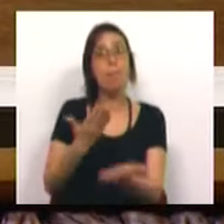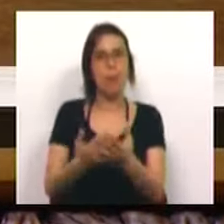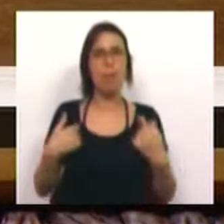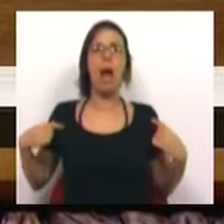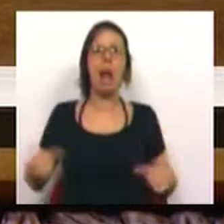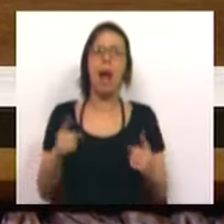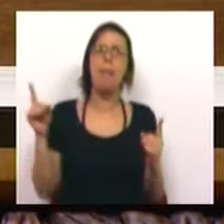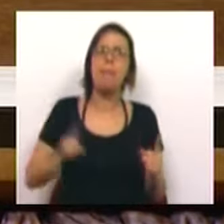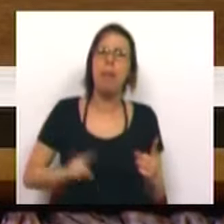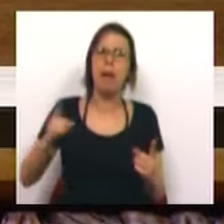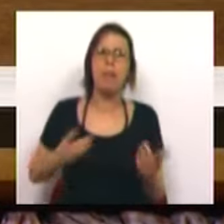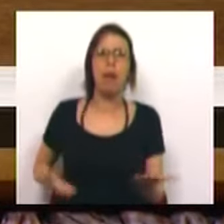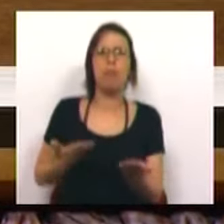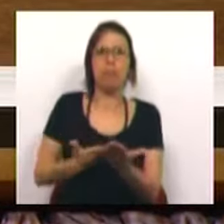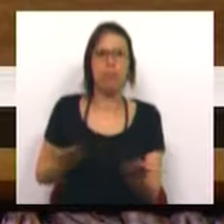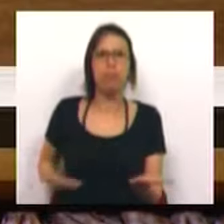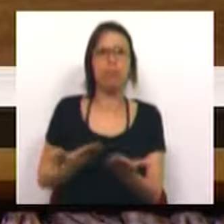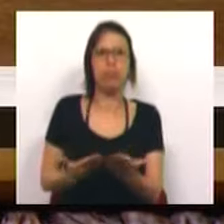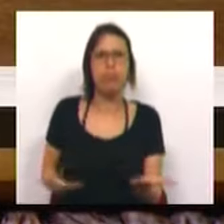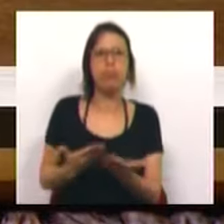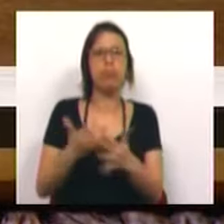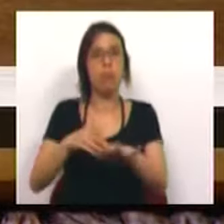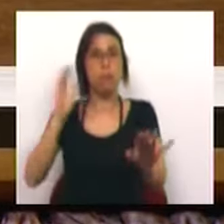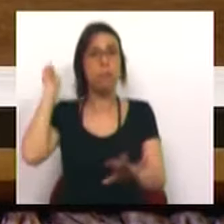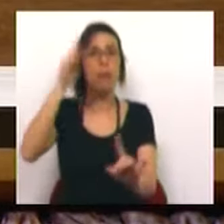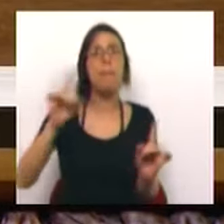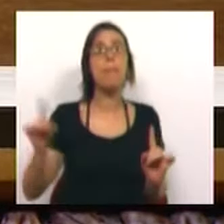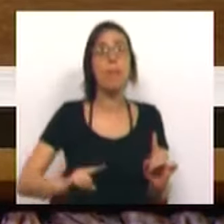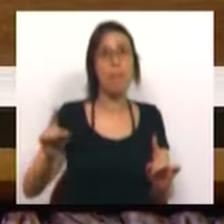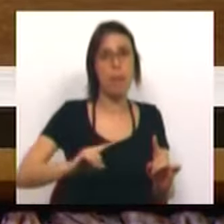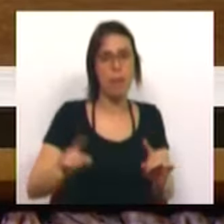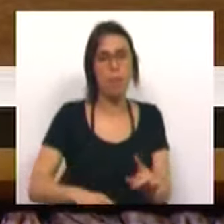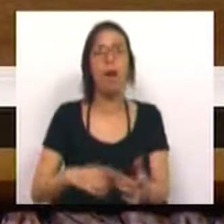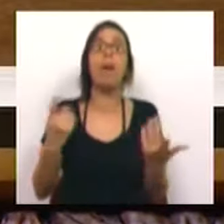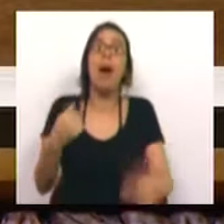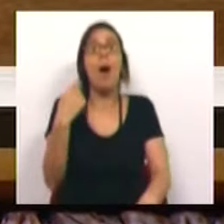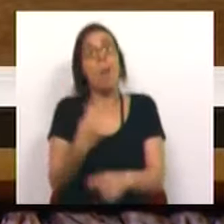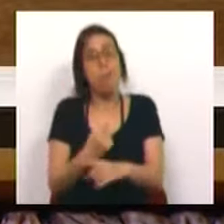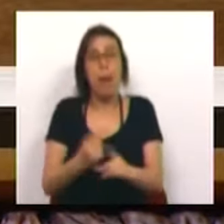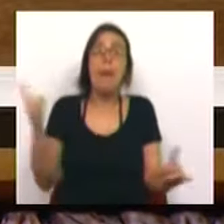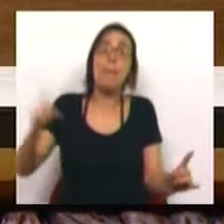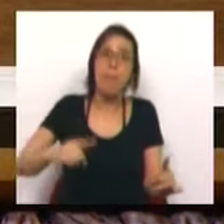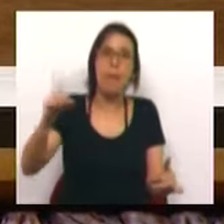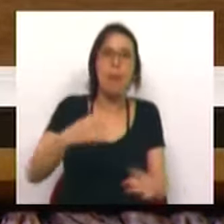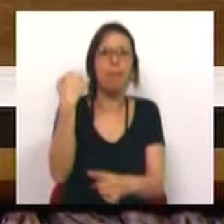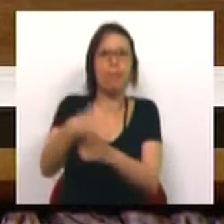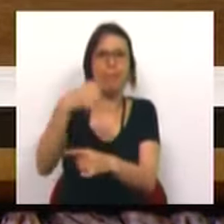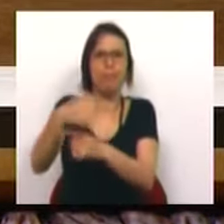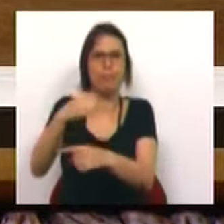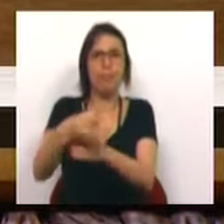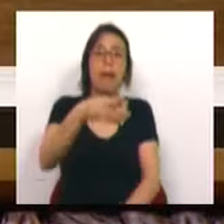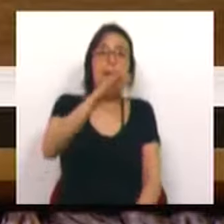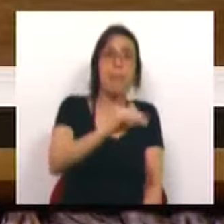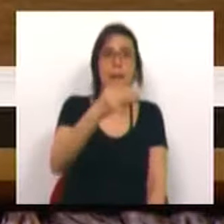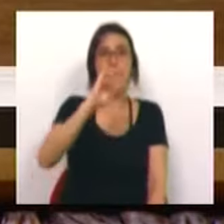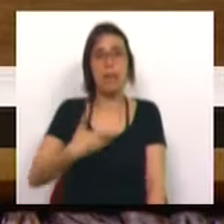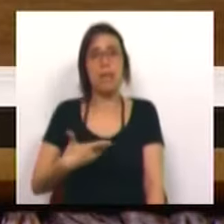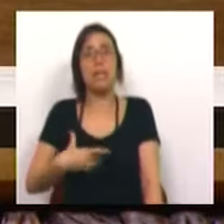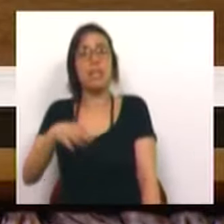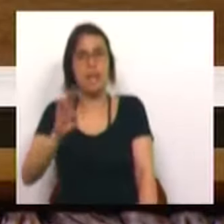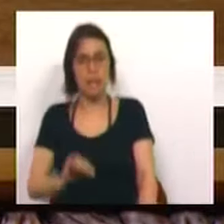temos sucessivamente apresentado na Assembleia da República e que têm sido também sucessivamente rejeitadas por PS, PSD